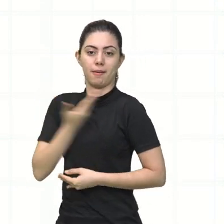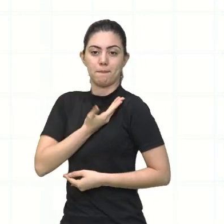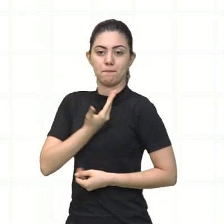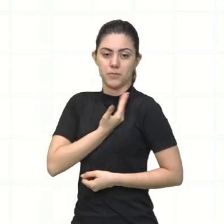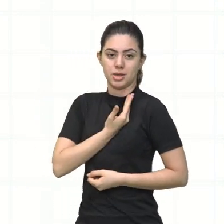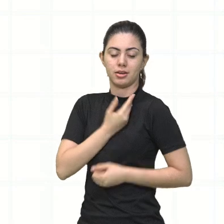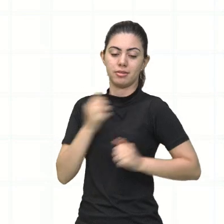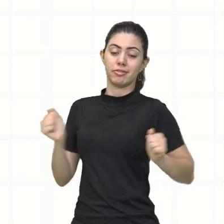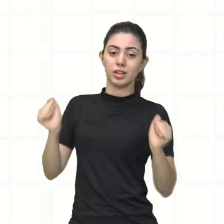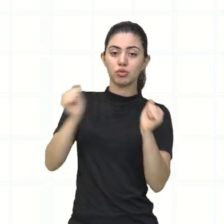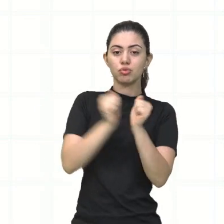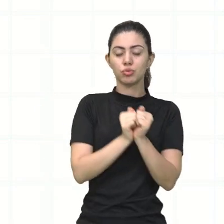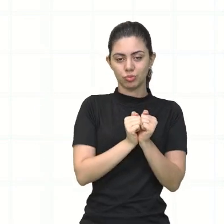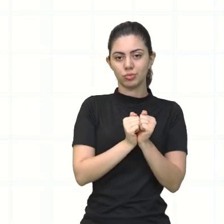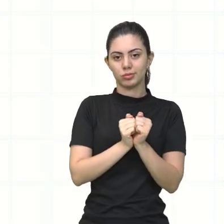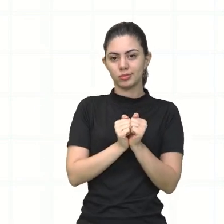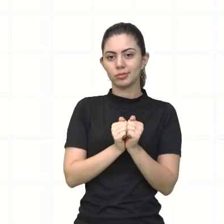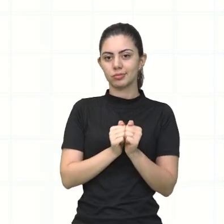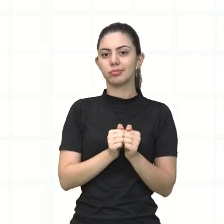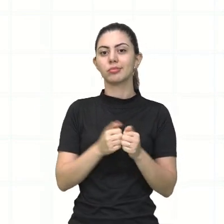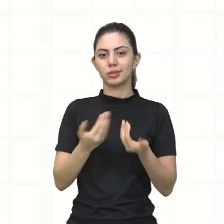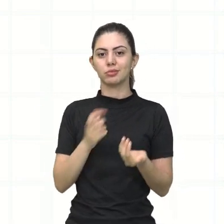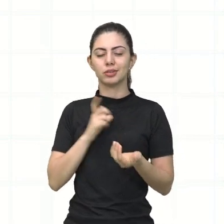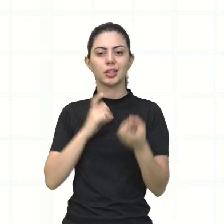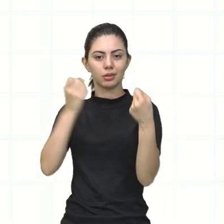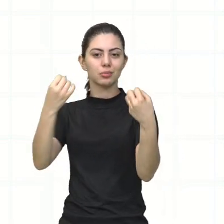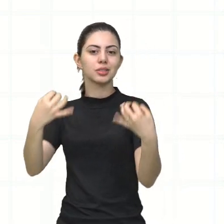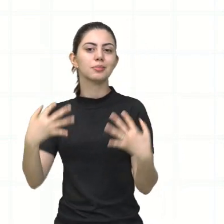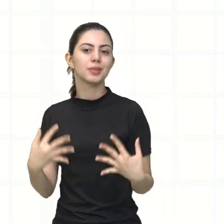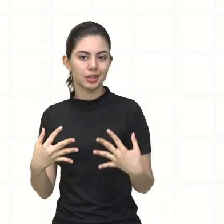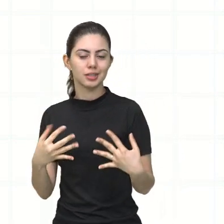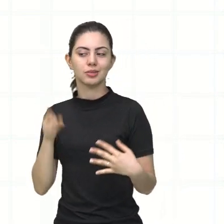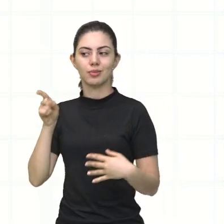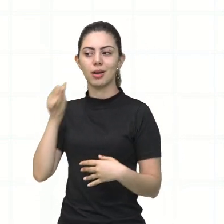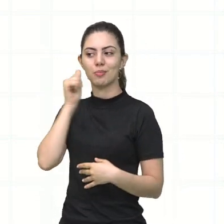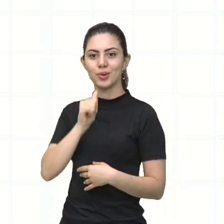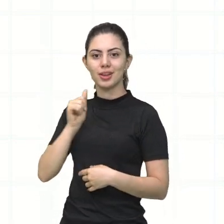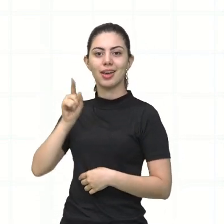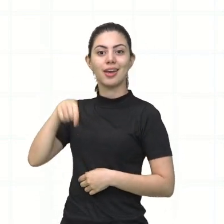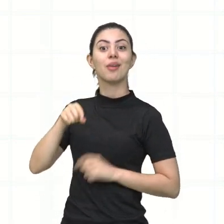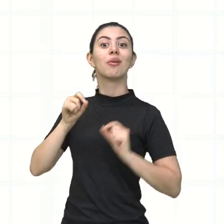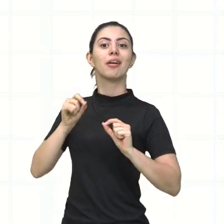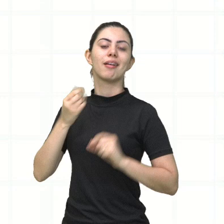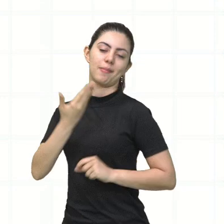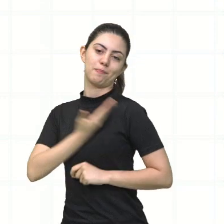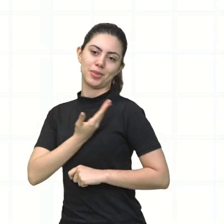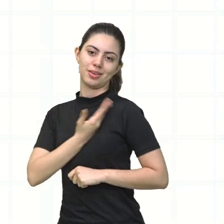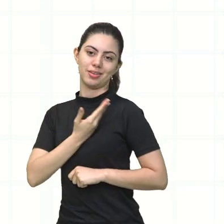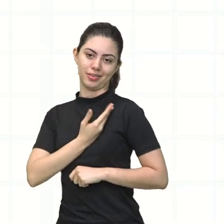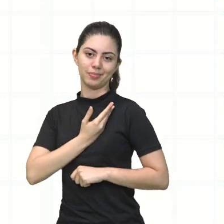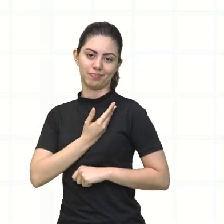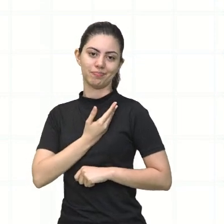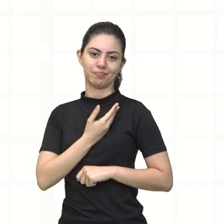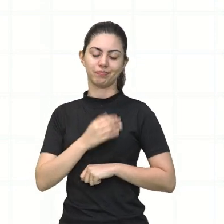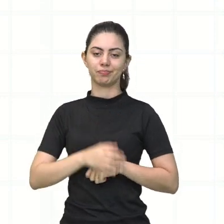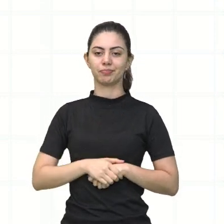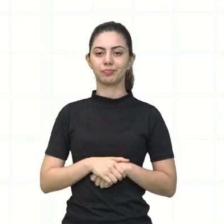que é a Maria que é amiga dela. Só está explicando que essa Maria é a amiga